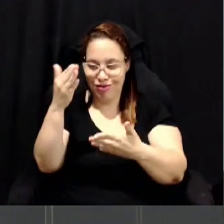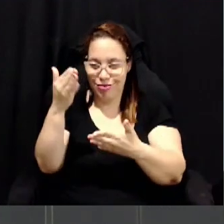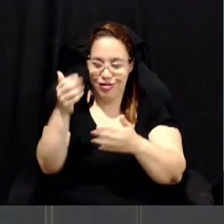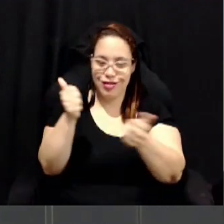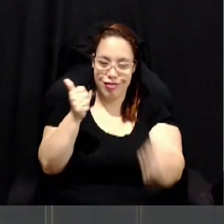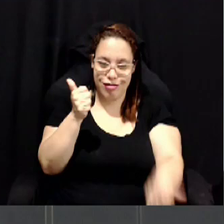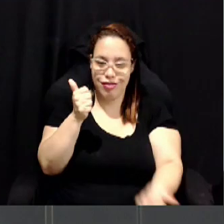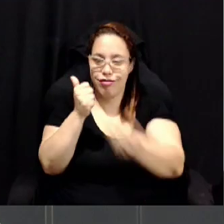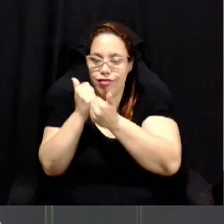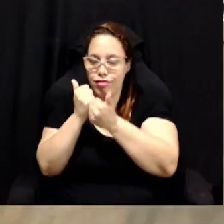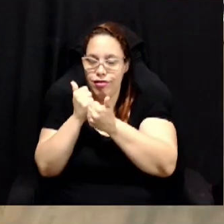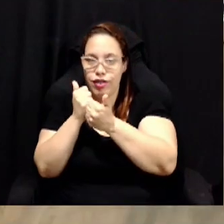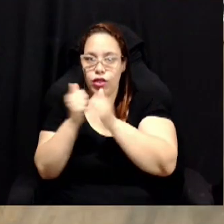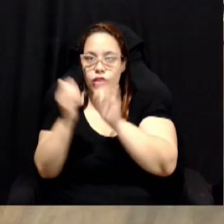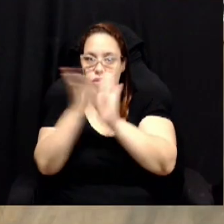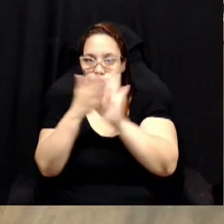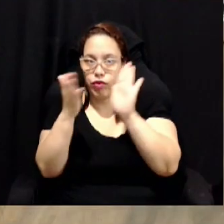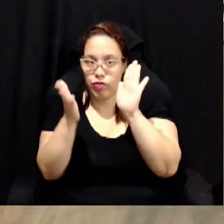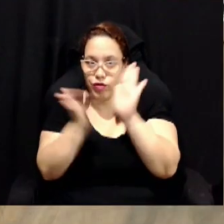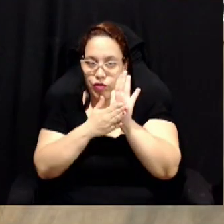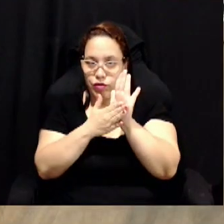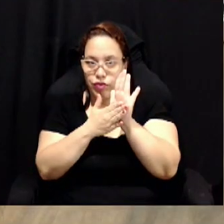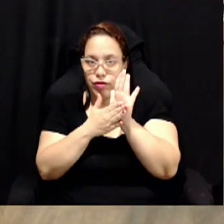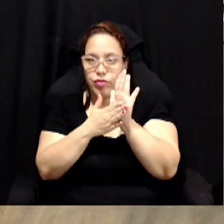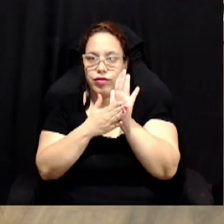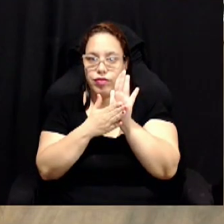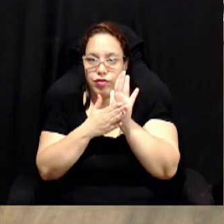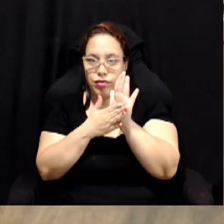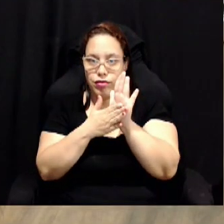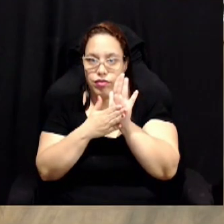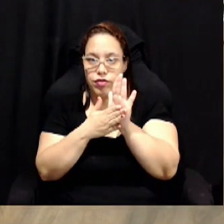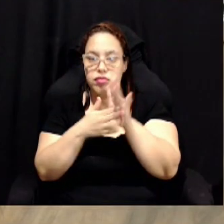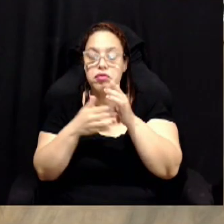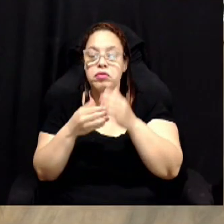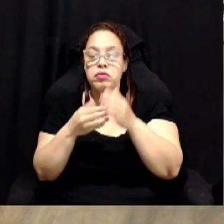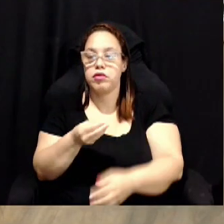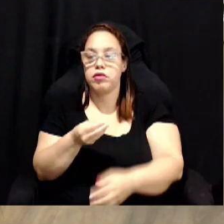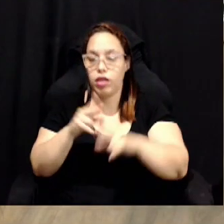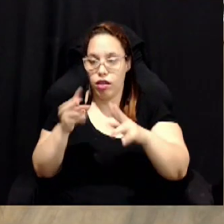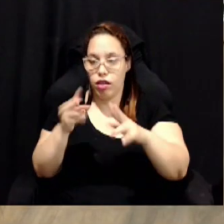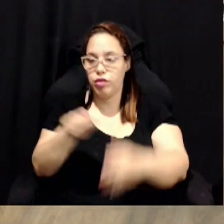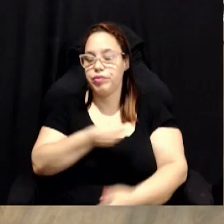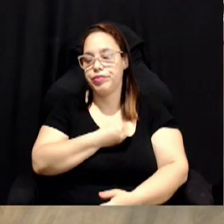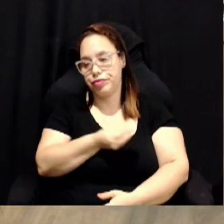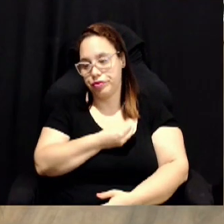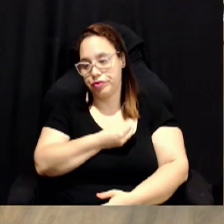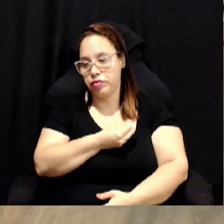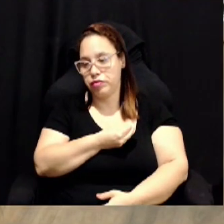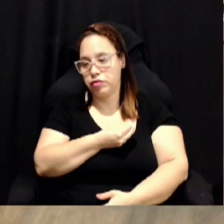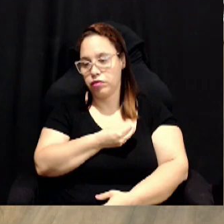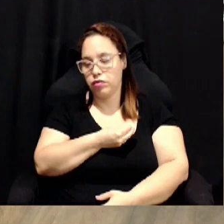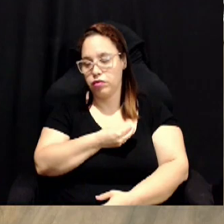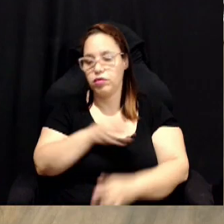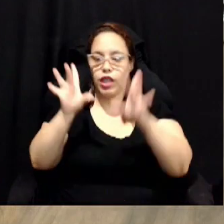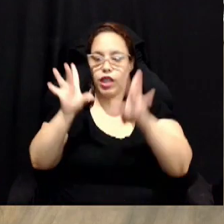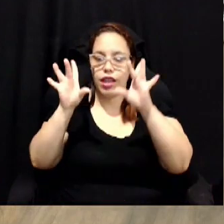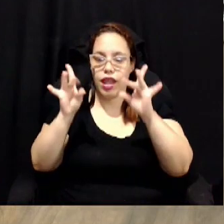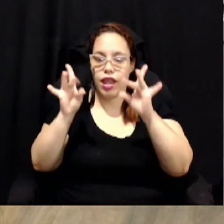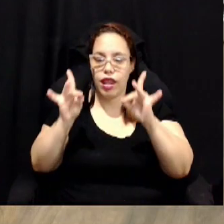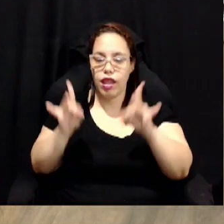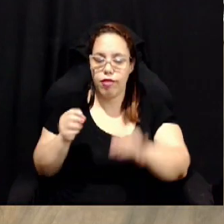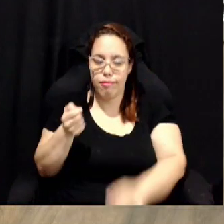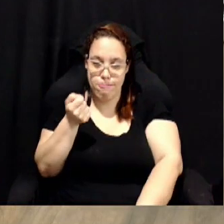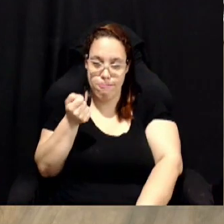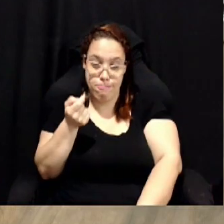pelas proposições, porque isso faz diferença na nossa vida e são detalhes pequenos e grandes